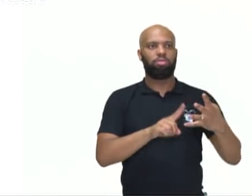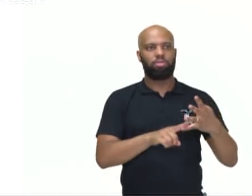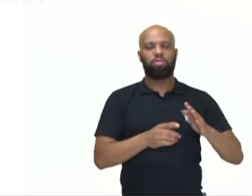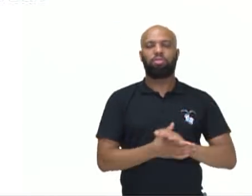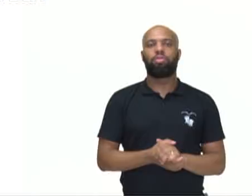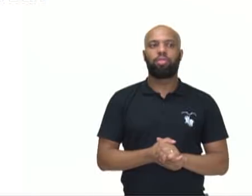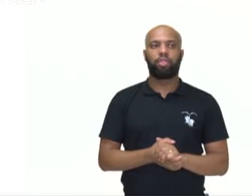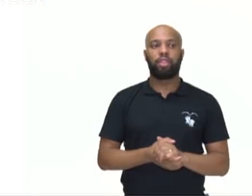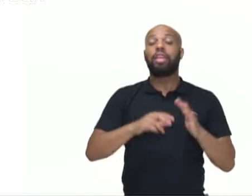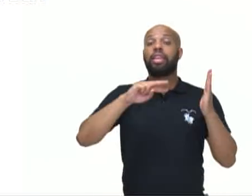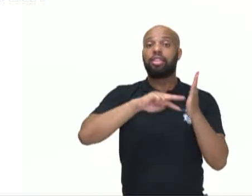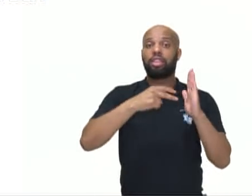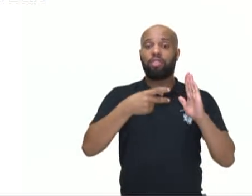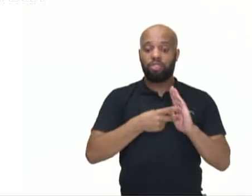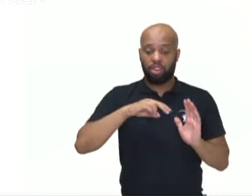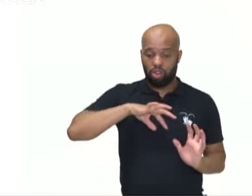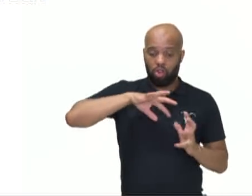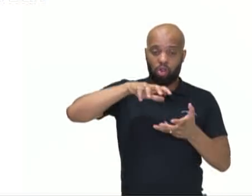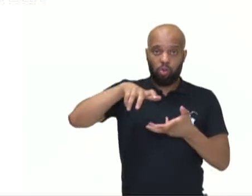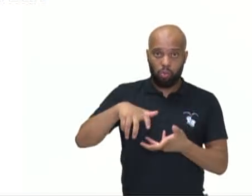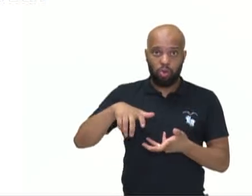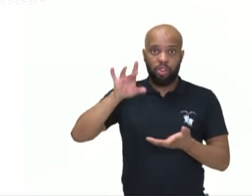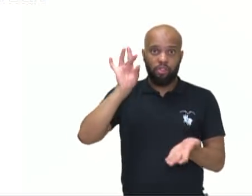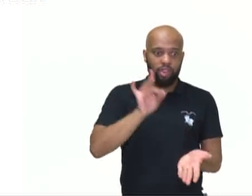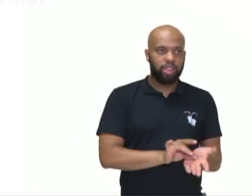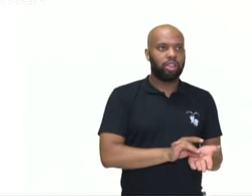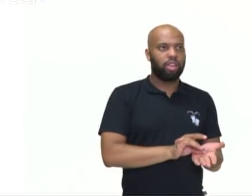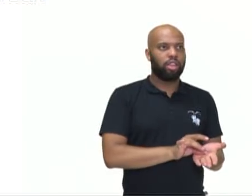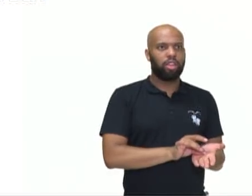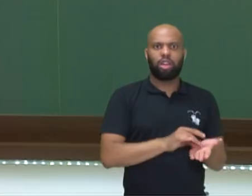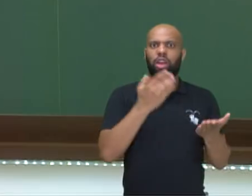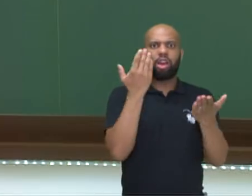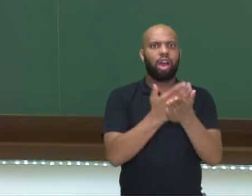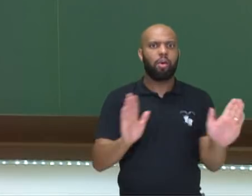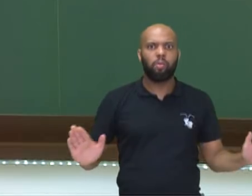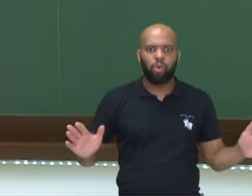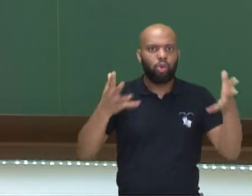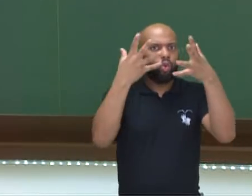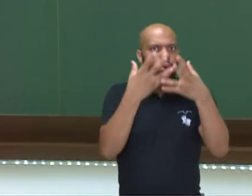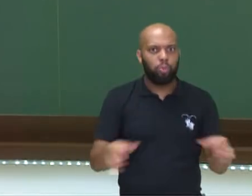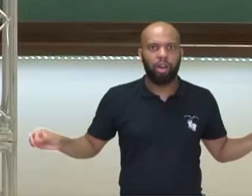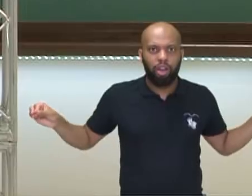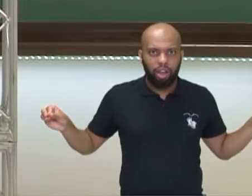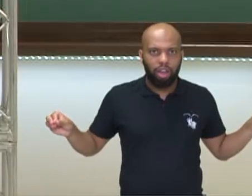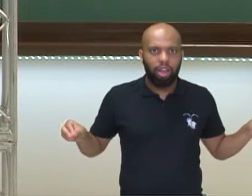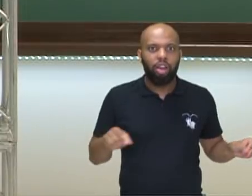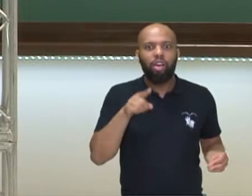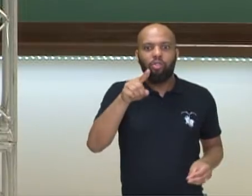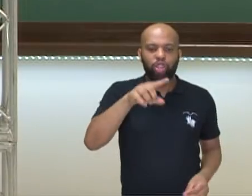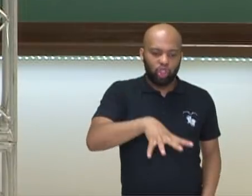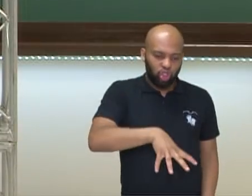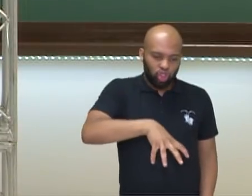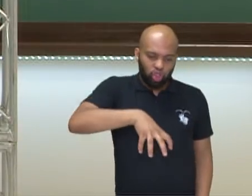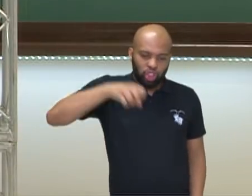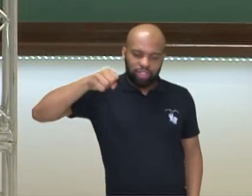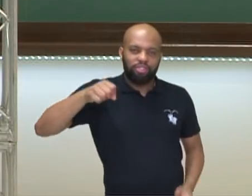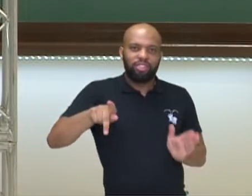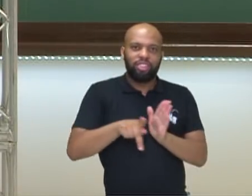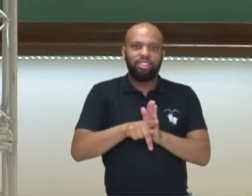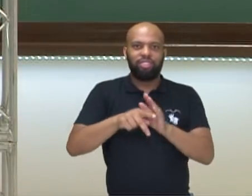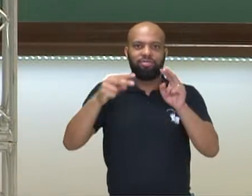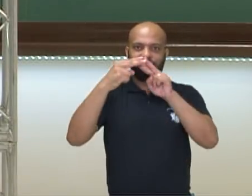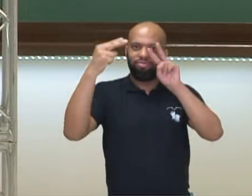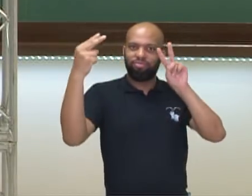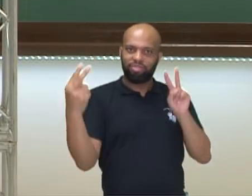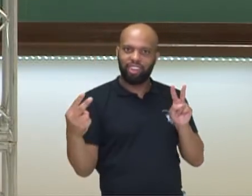E D. Significa que o mundo real deixou de existir. Então você foi sugado para o